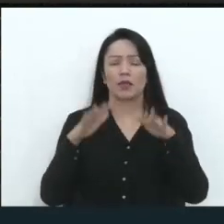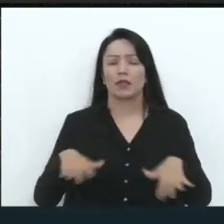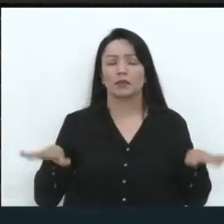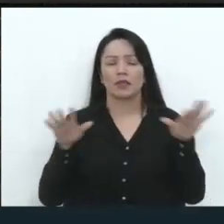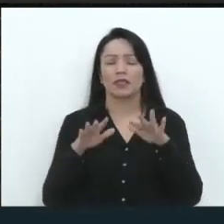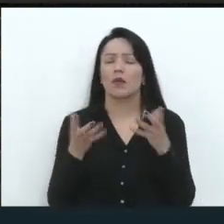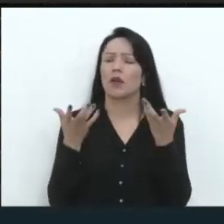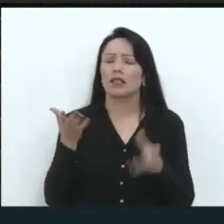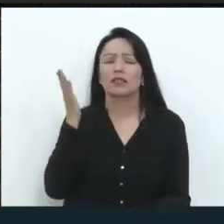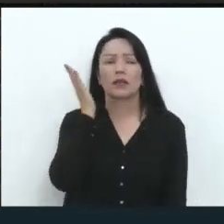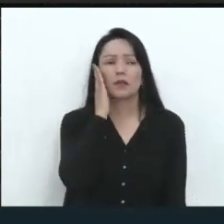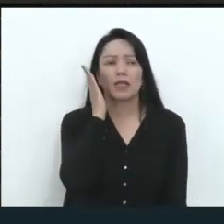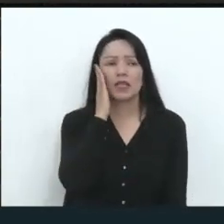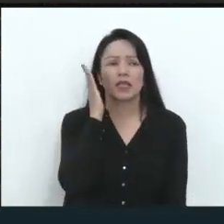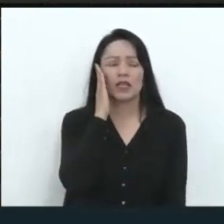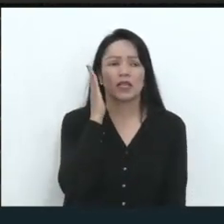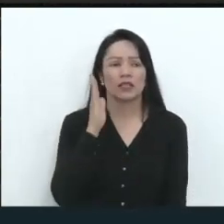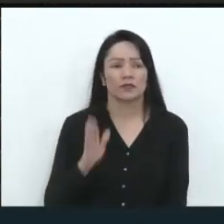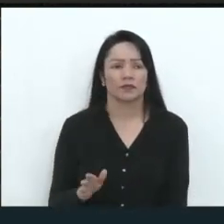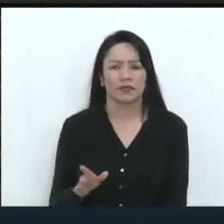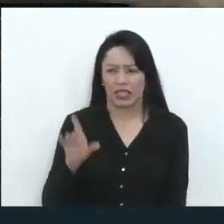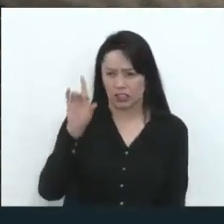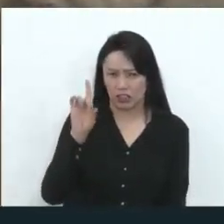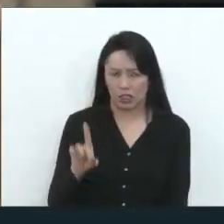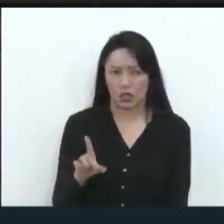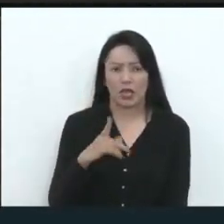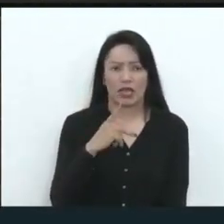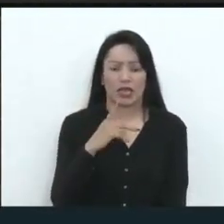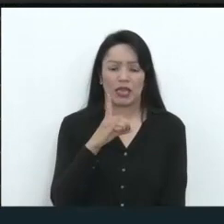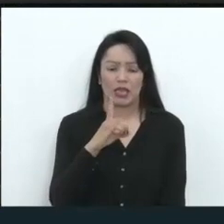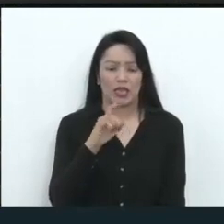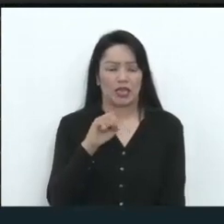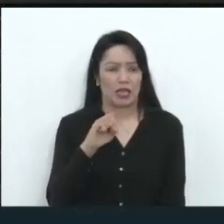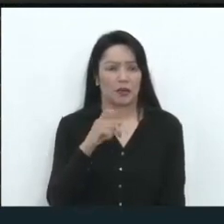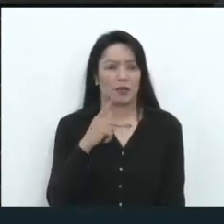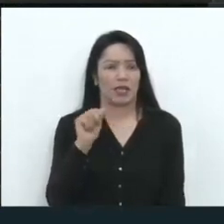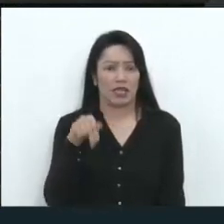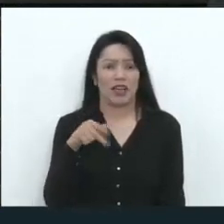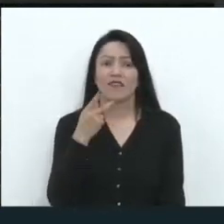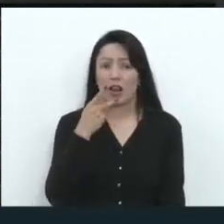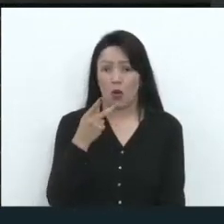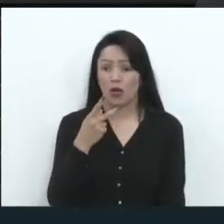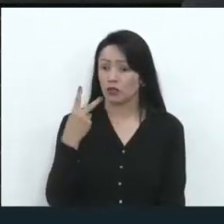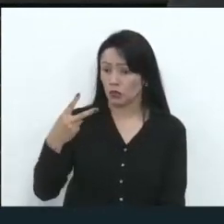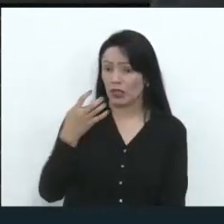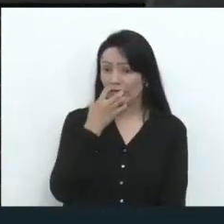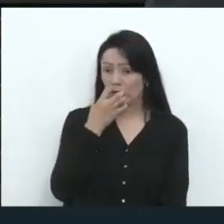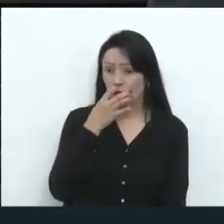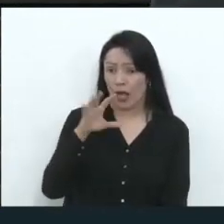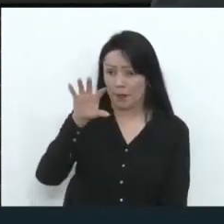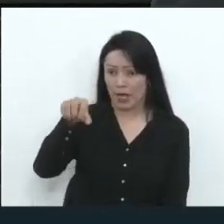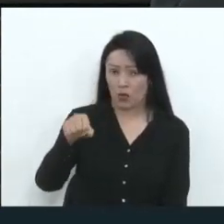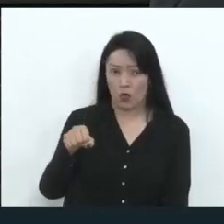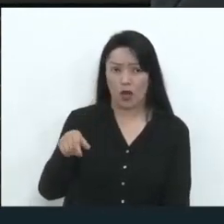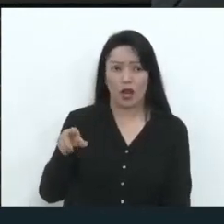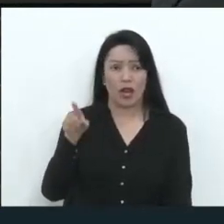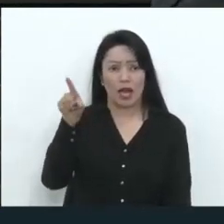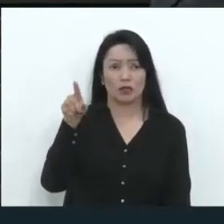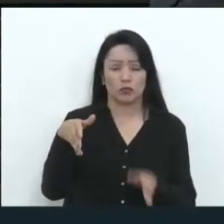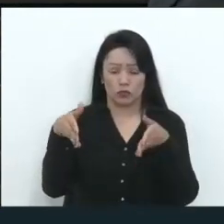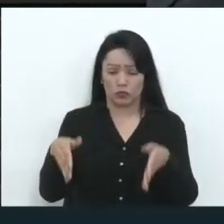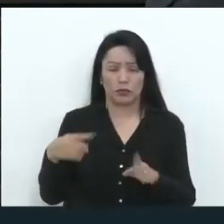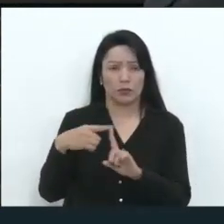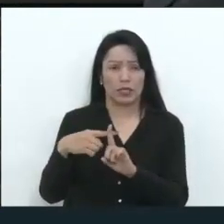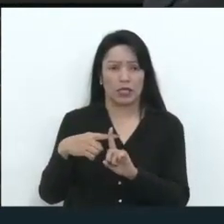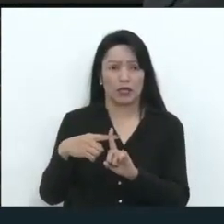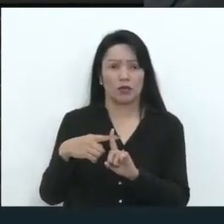saber o seguinte: a diretora do Depan já falou o que ela fez com os dois pets que ela recolheu no cemitério? É um, é, como